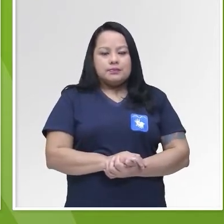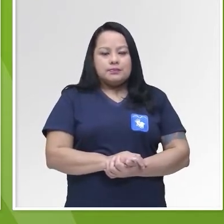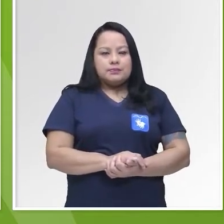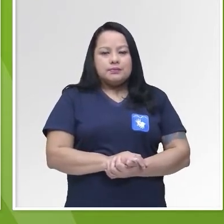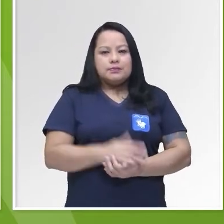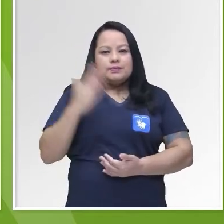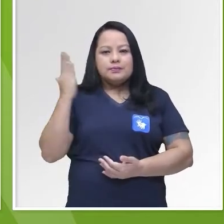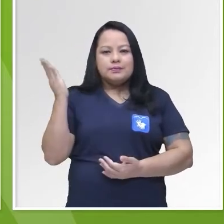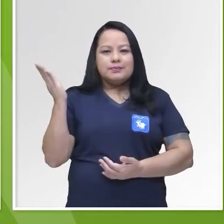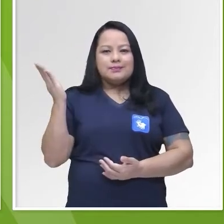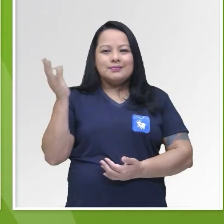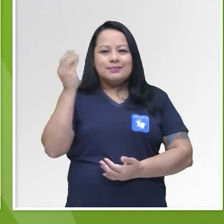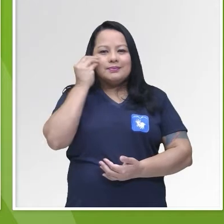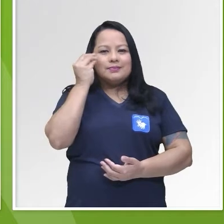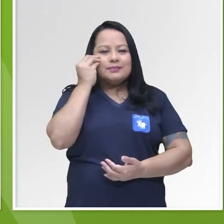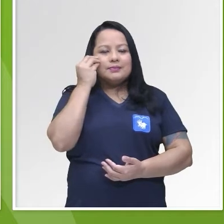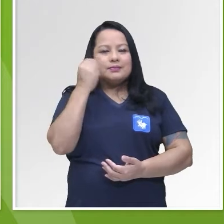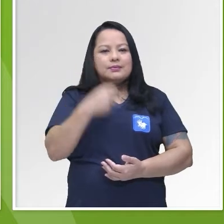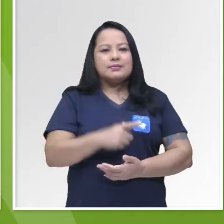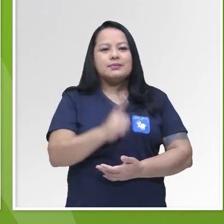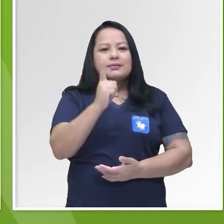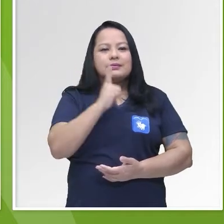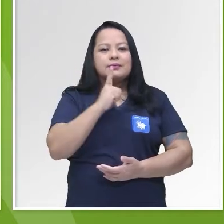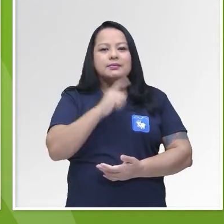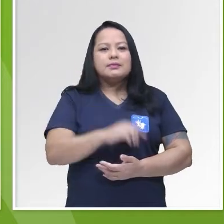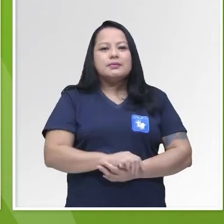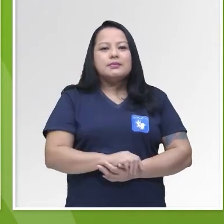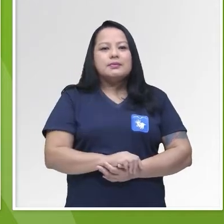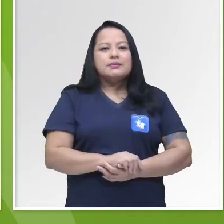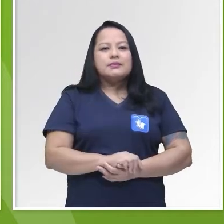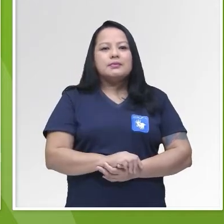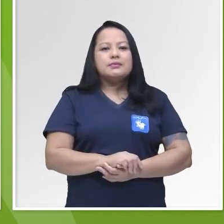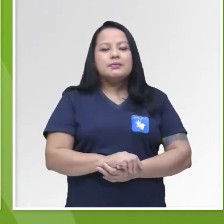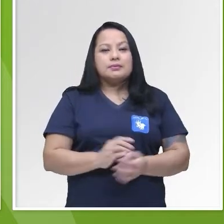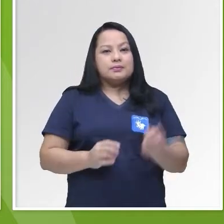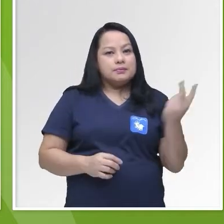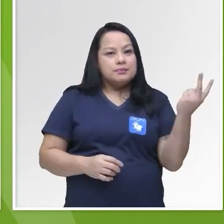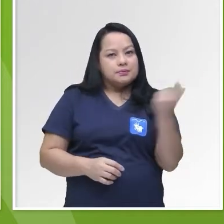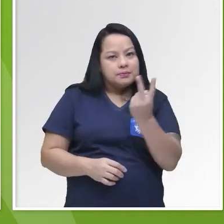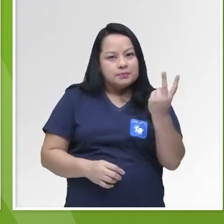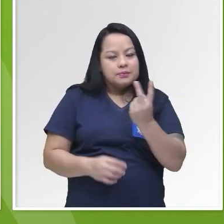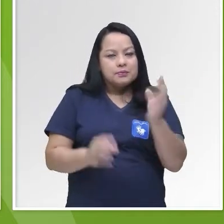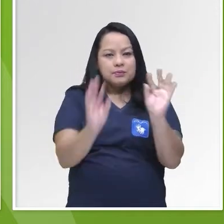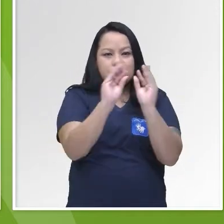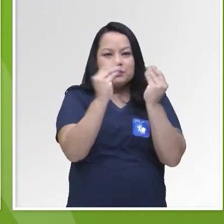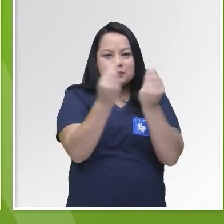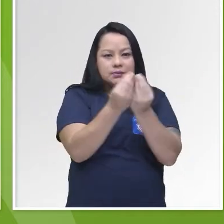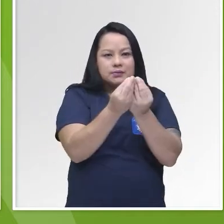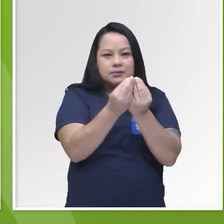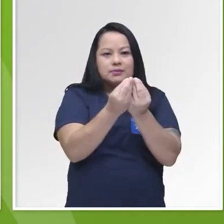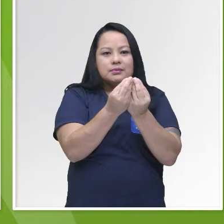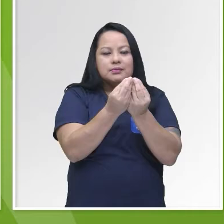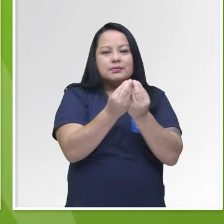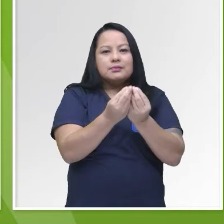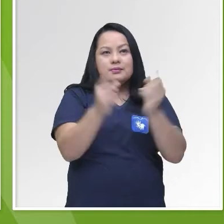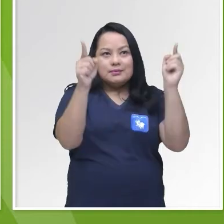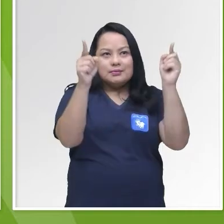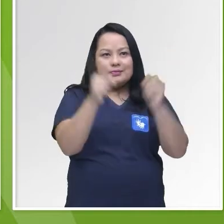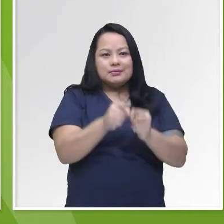Aí, ó, eu tenho aqui, ó, duas substâncias.